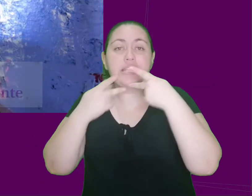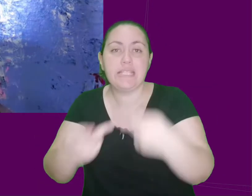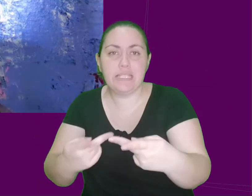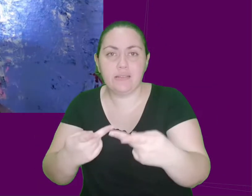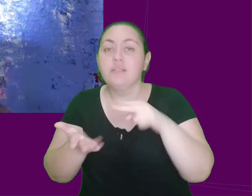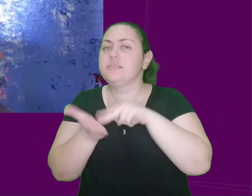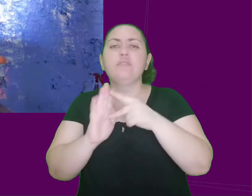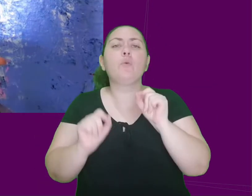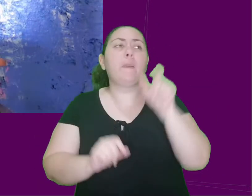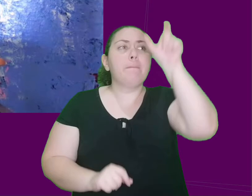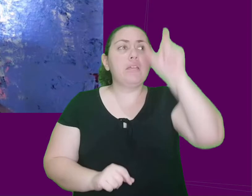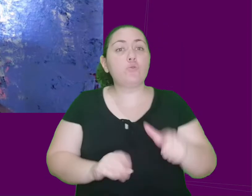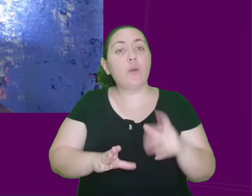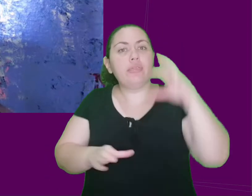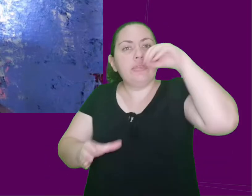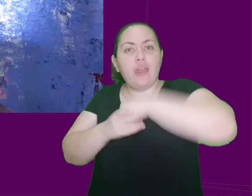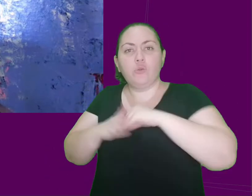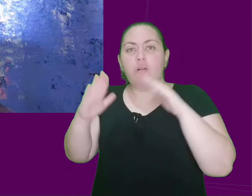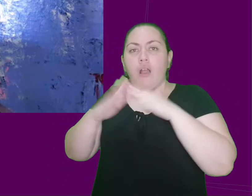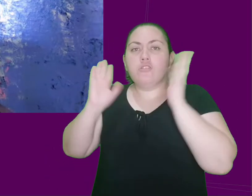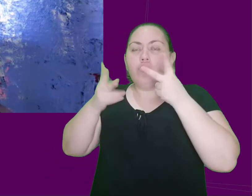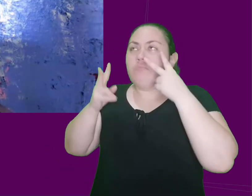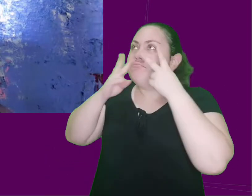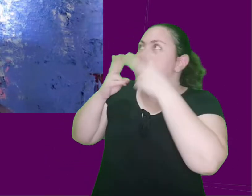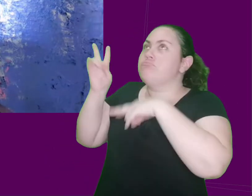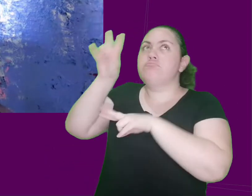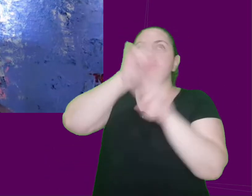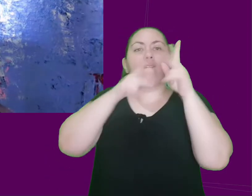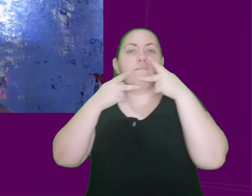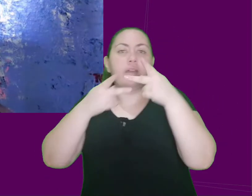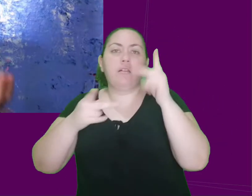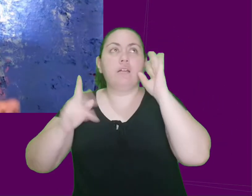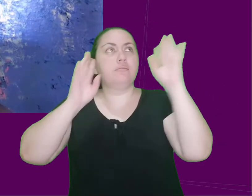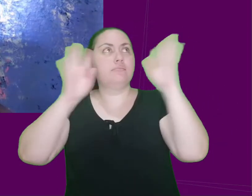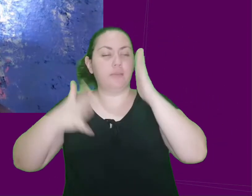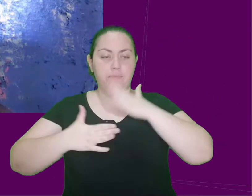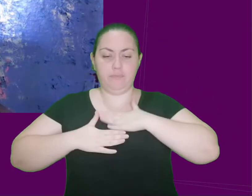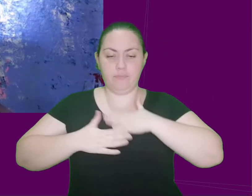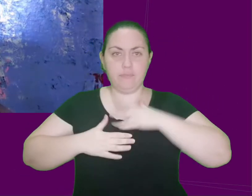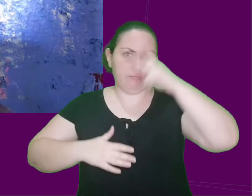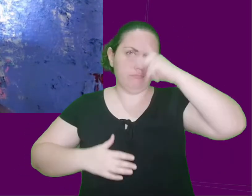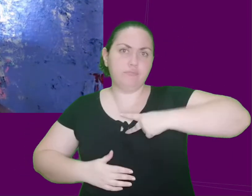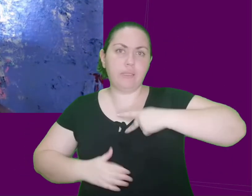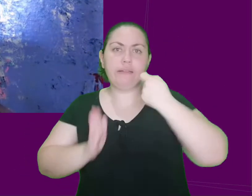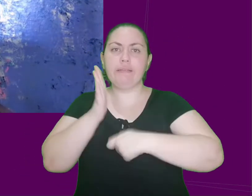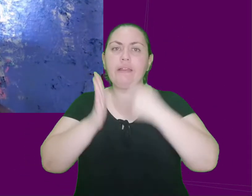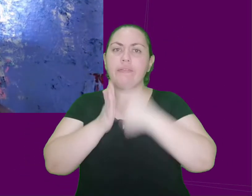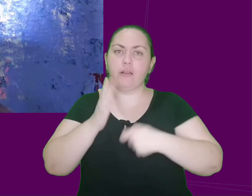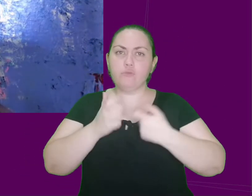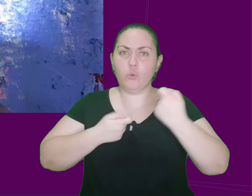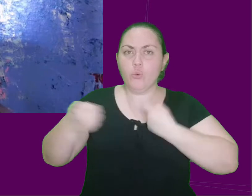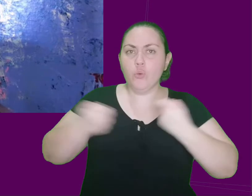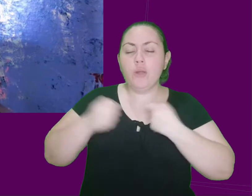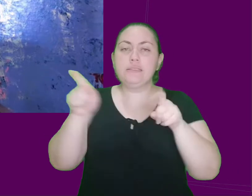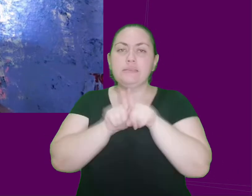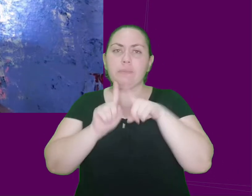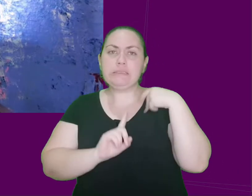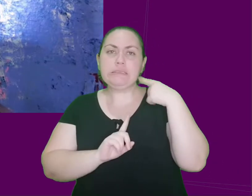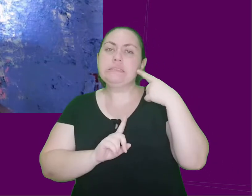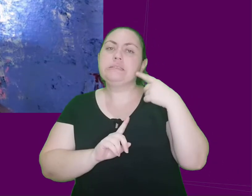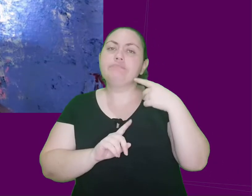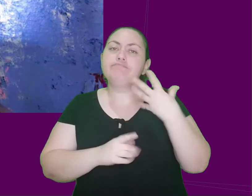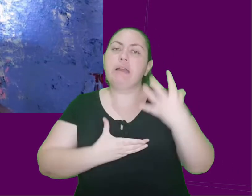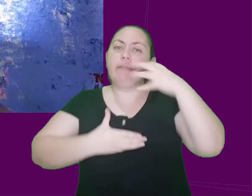a refletir sobre ele mesmo, em uma relação de sujeição e autoflagelamento. Assim, o sujeito e a